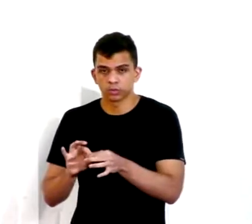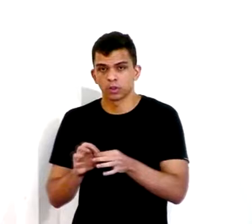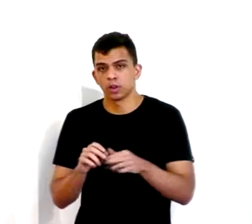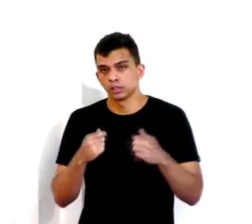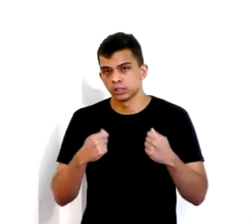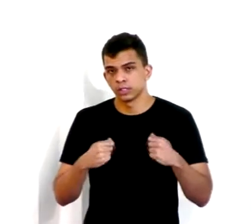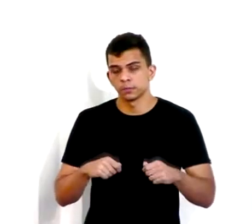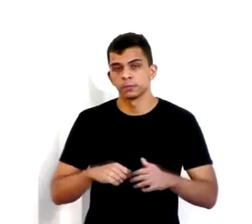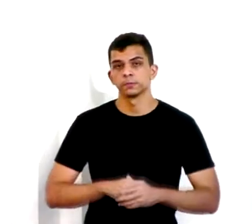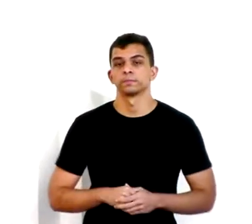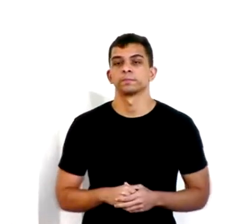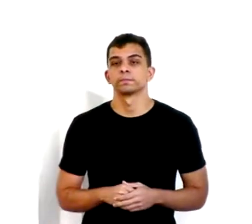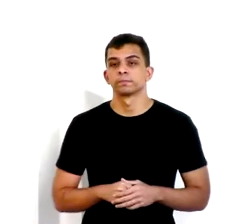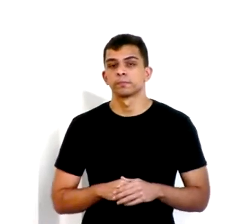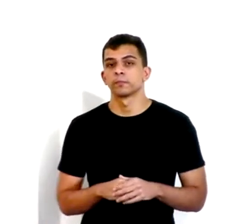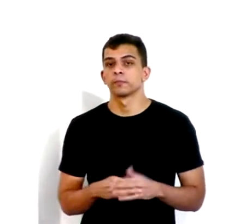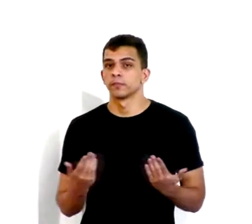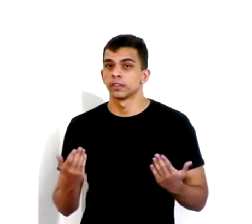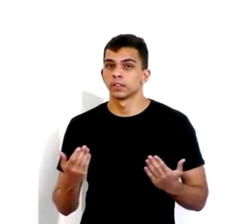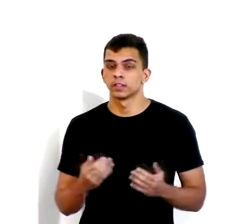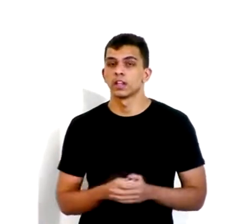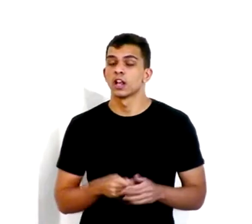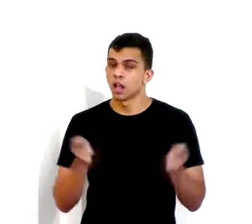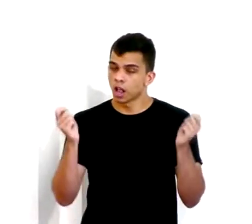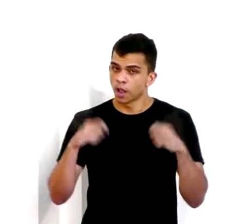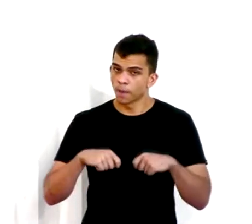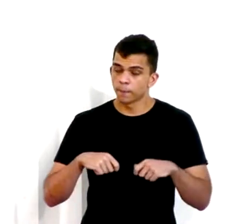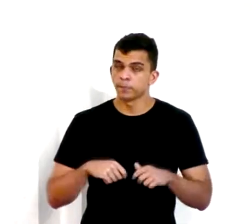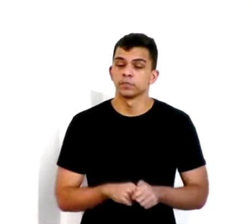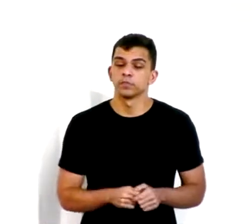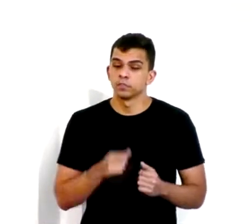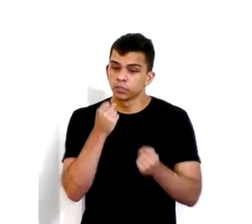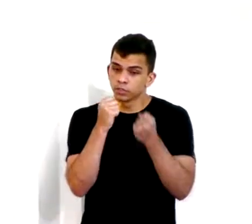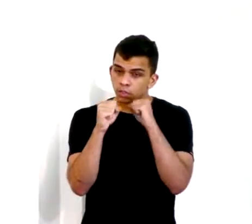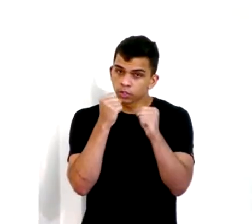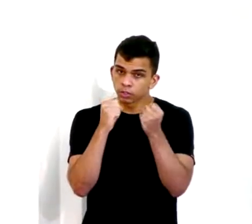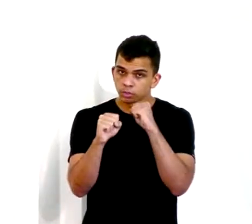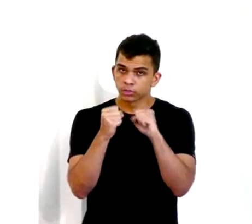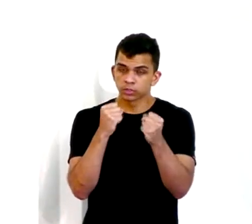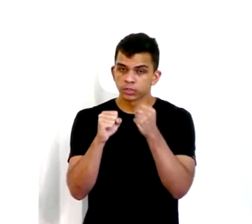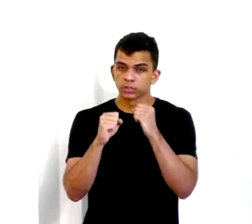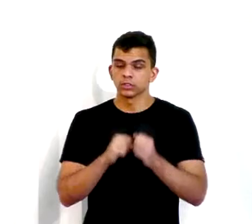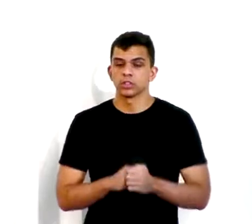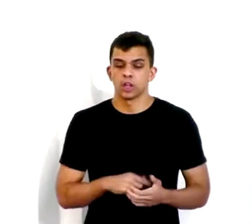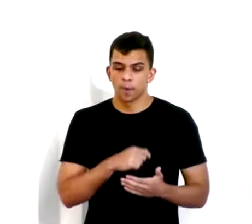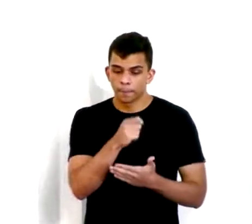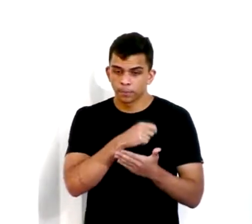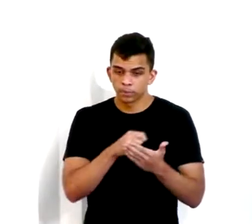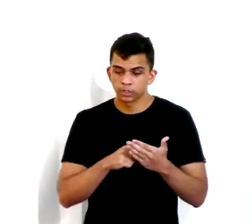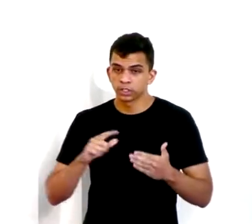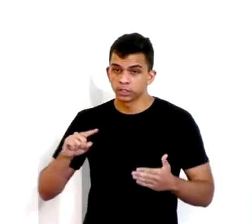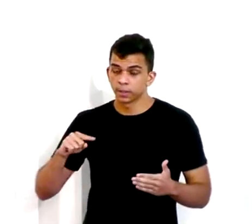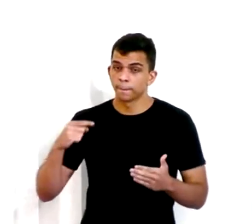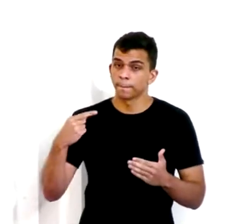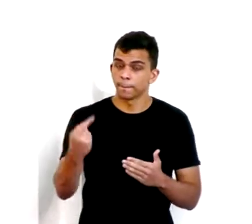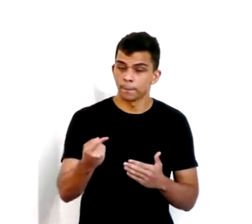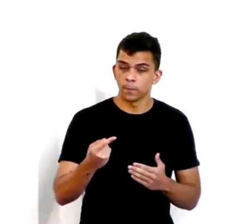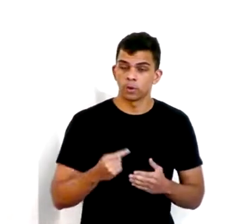Talvez é possível que este seja alguns dos salmos escritos depois do adultério de